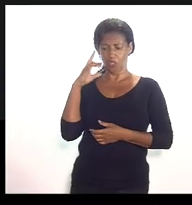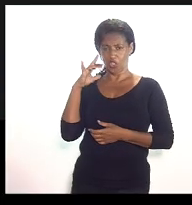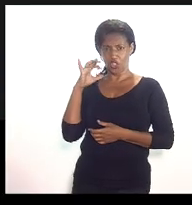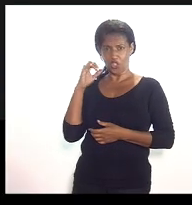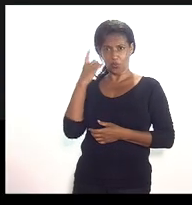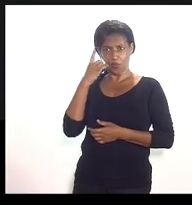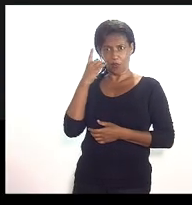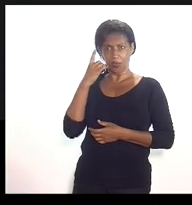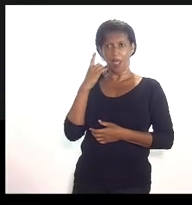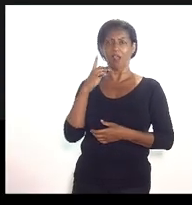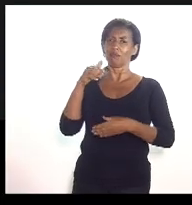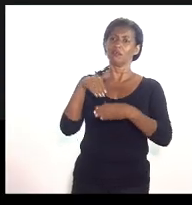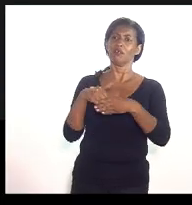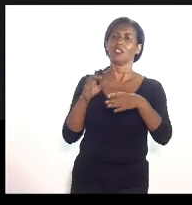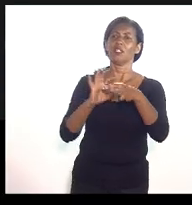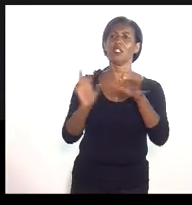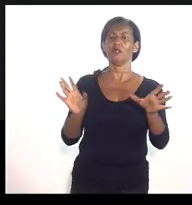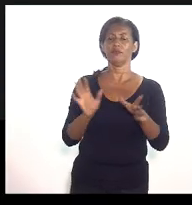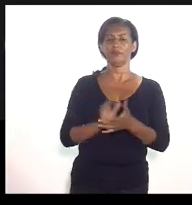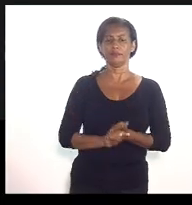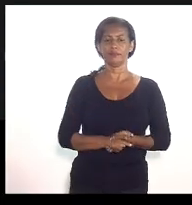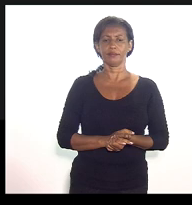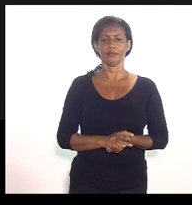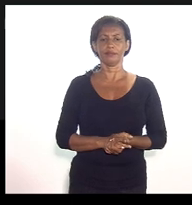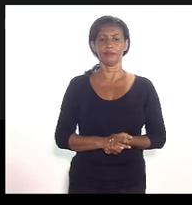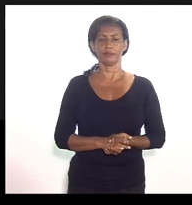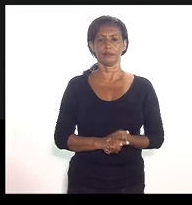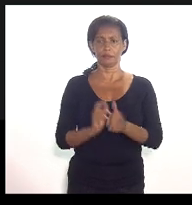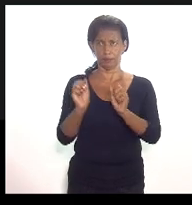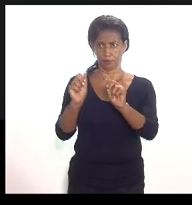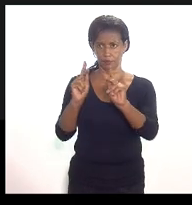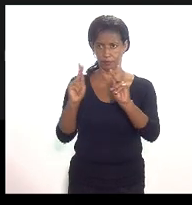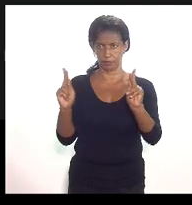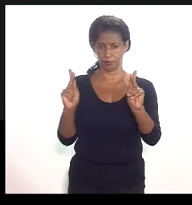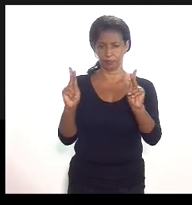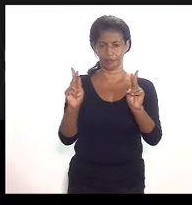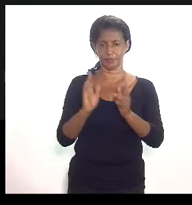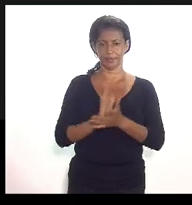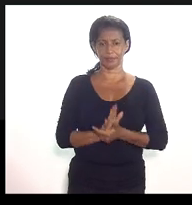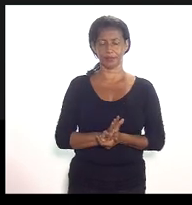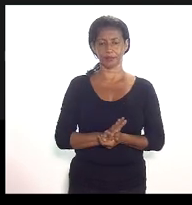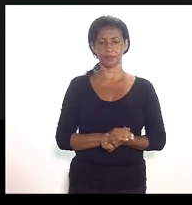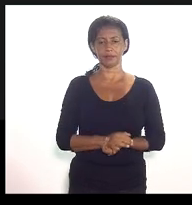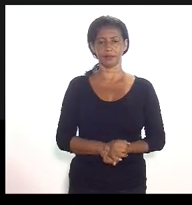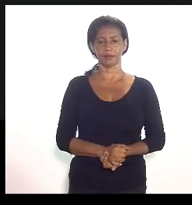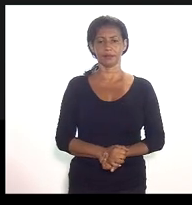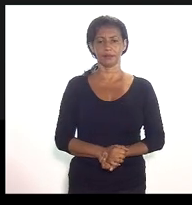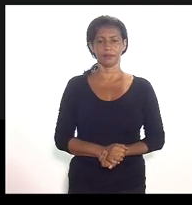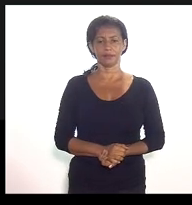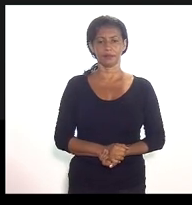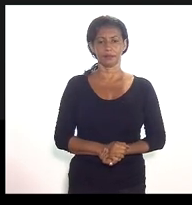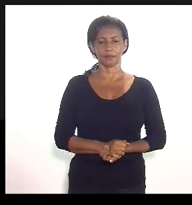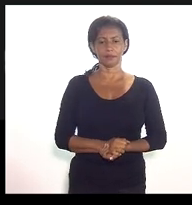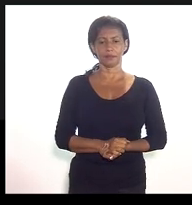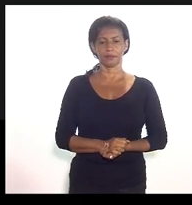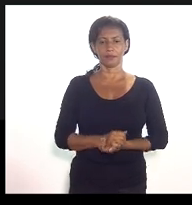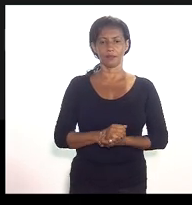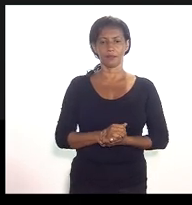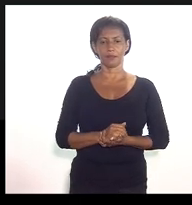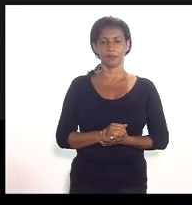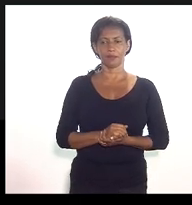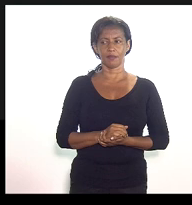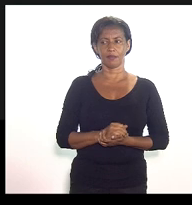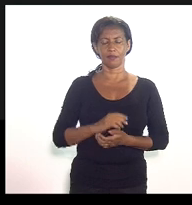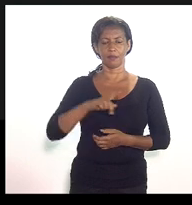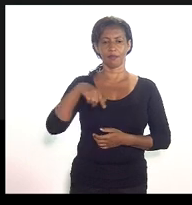A unanimidade. Ok? Ok. Então, já temos aí o nosso encaminhamento. Próximo da pauta,